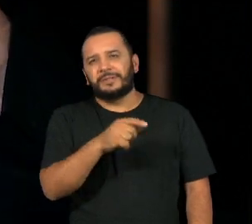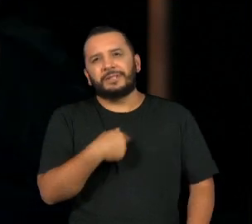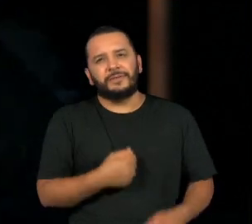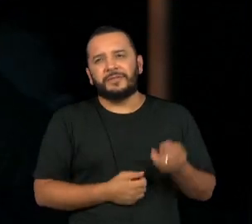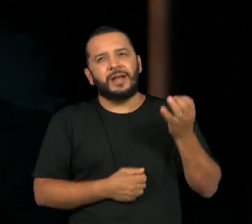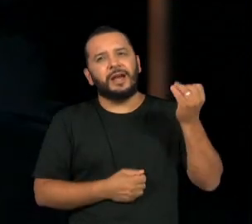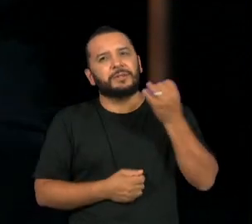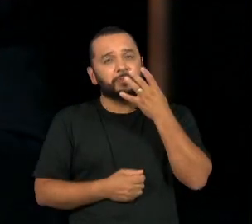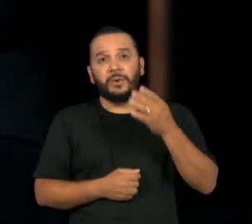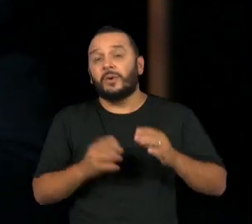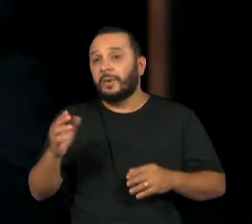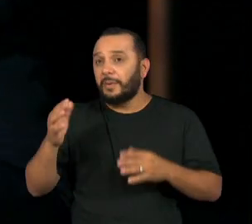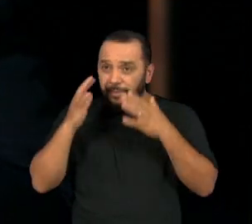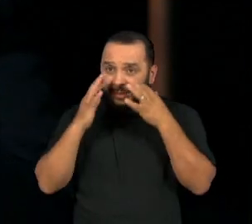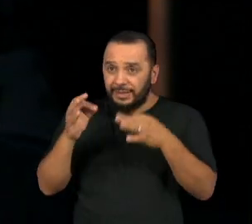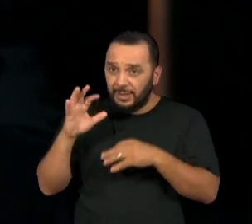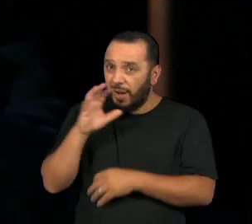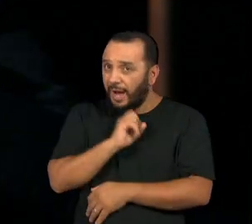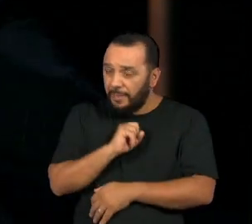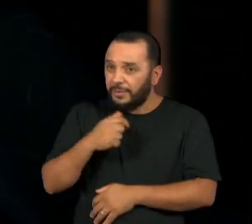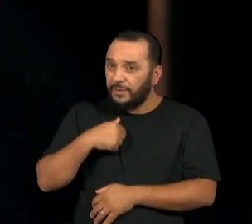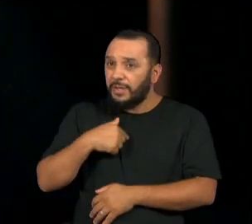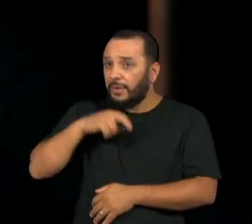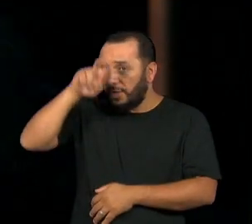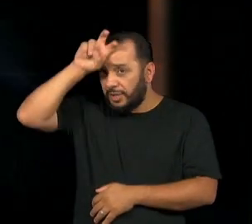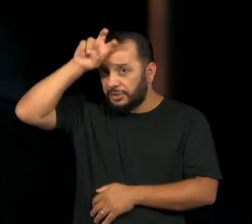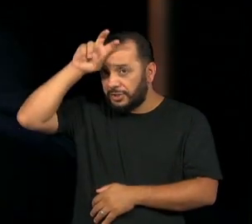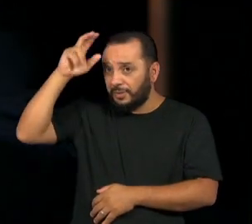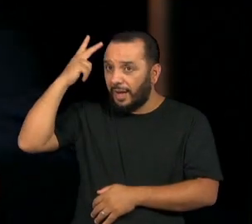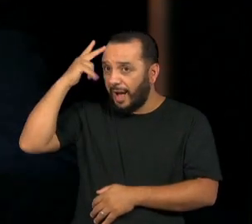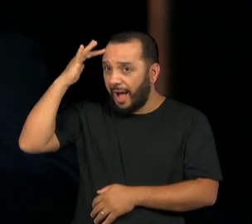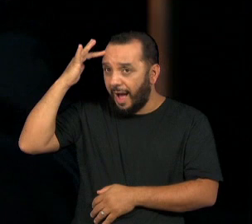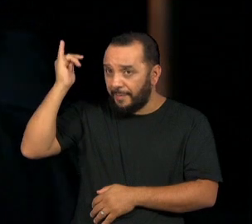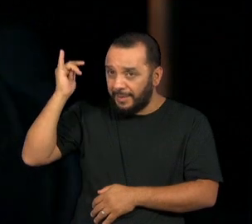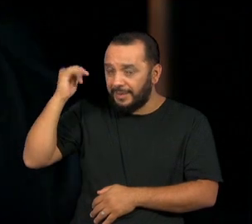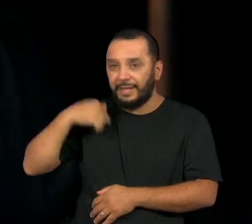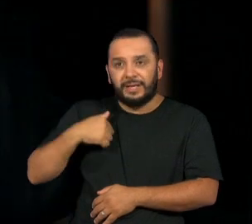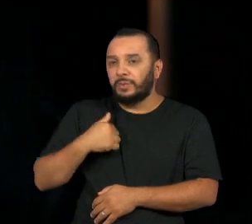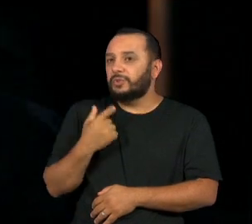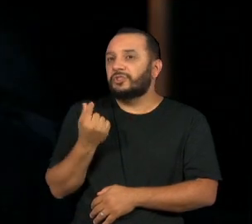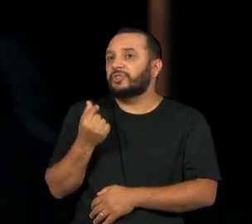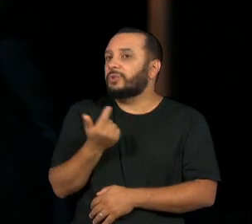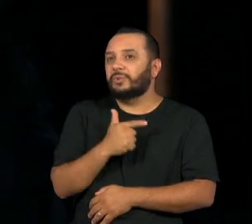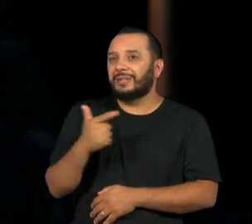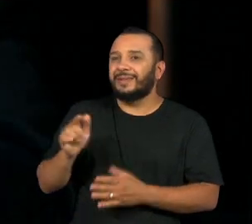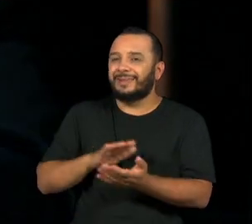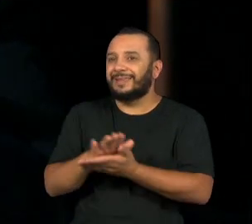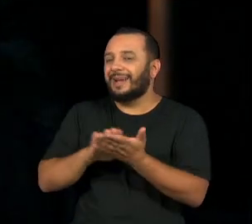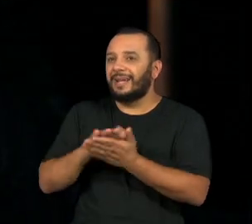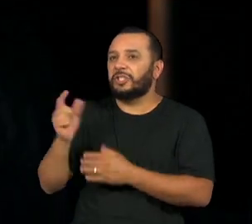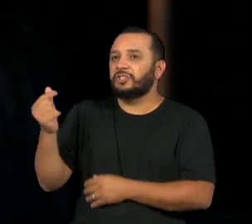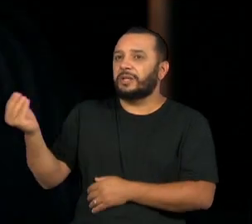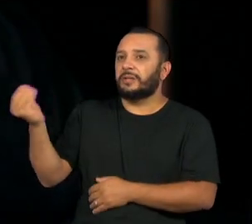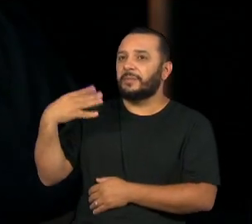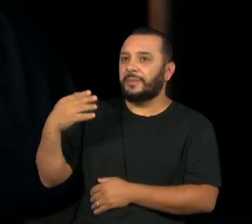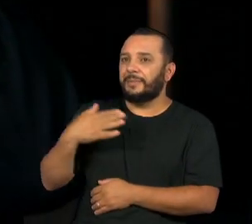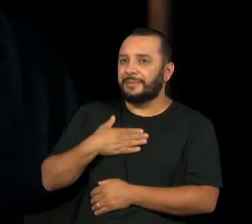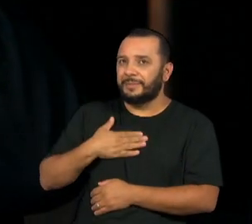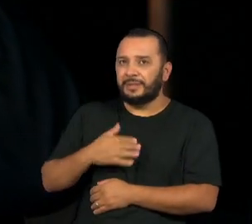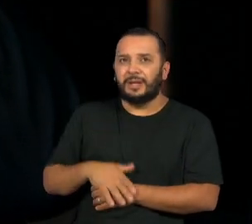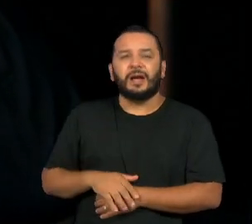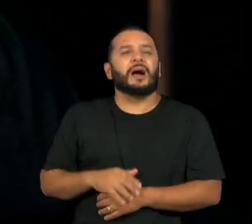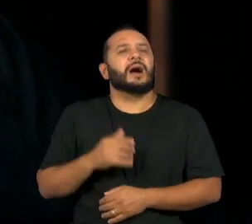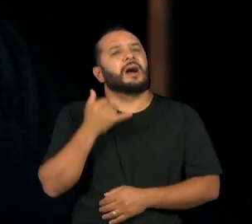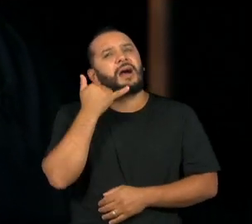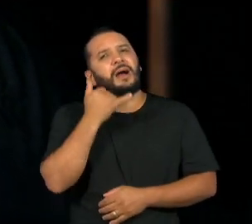estava... Falei, pai, ó, presta atenção, eu estou indo para o Egito amanhã, para o Cairo, eu não tenho um centavo, você precisa mandar dinheiro. Ele falou assim,